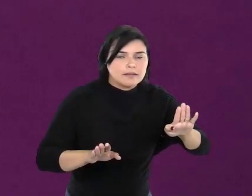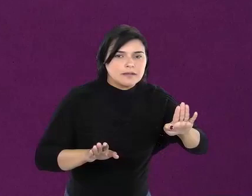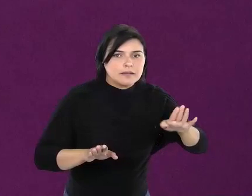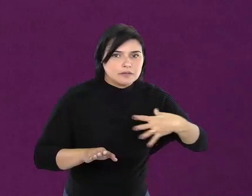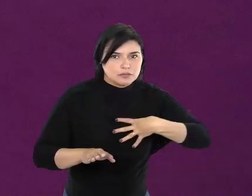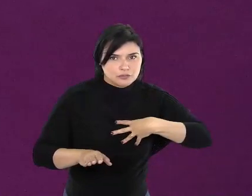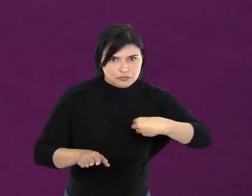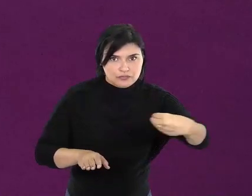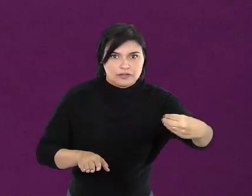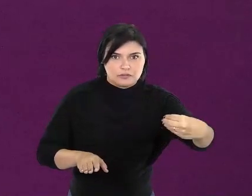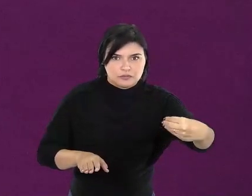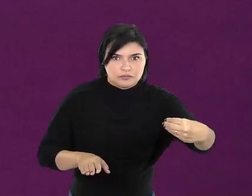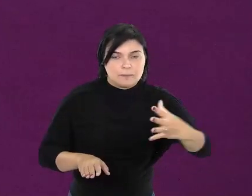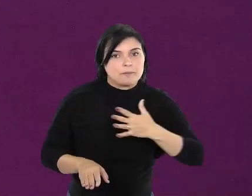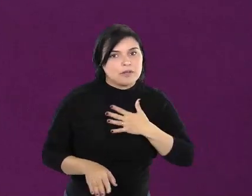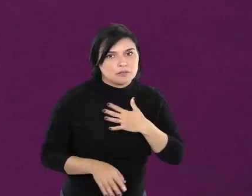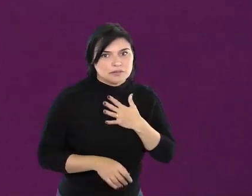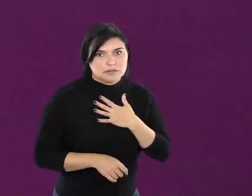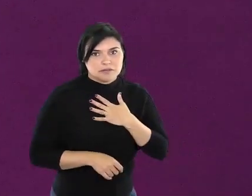isso